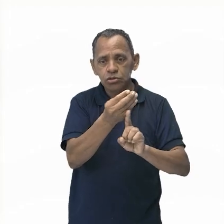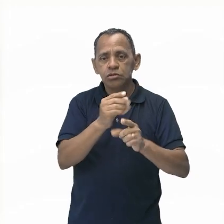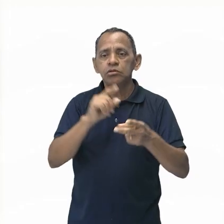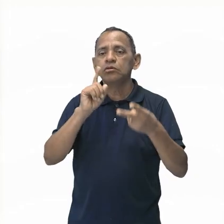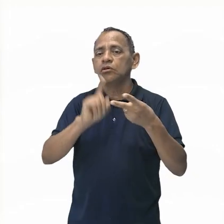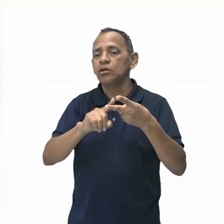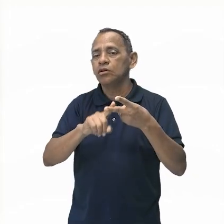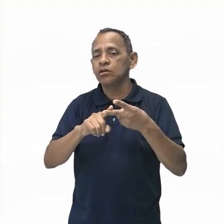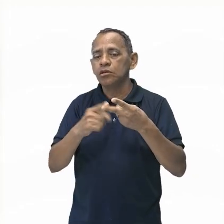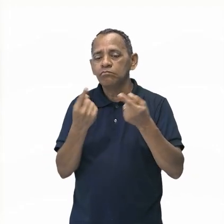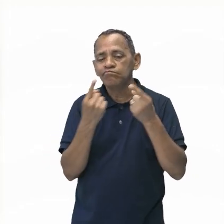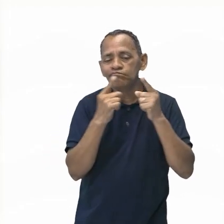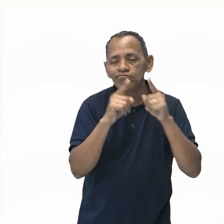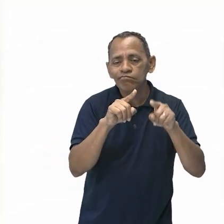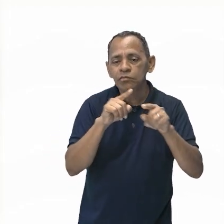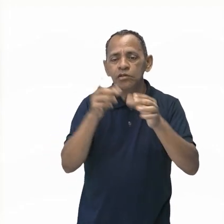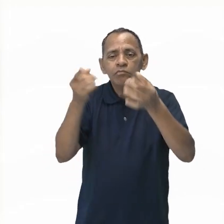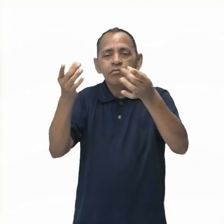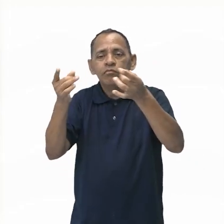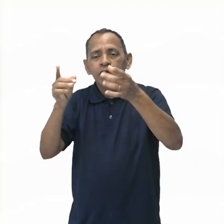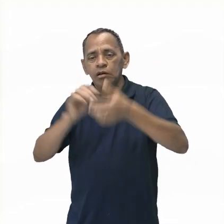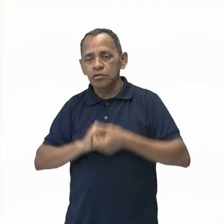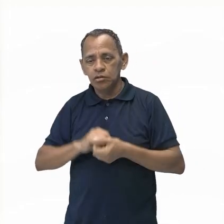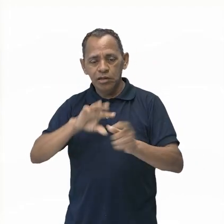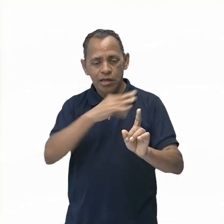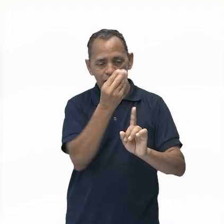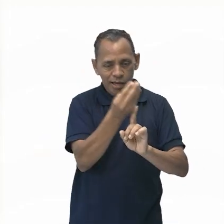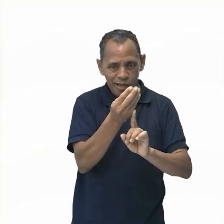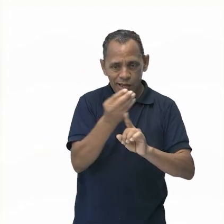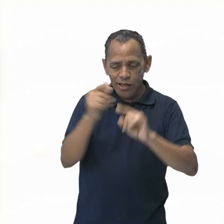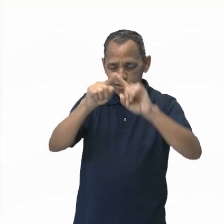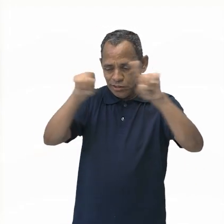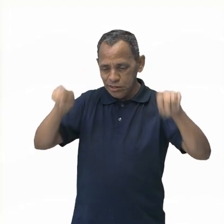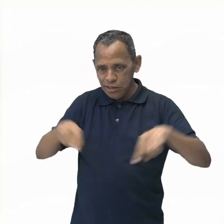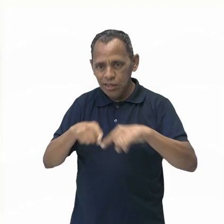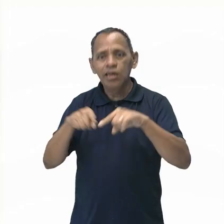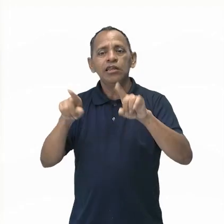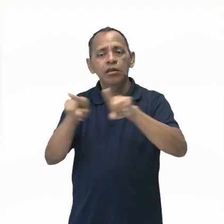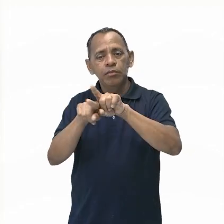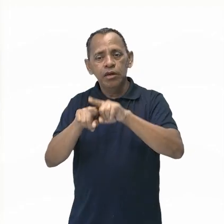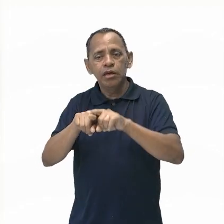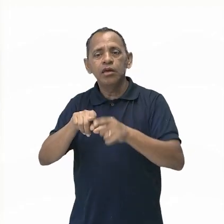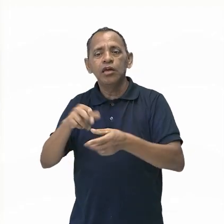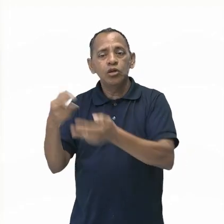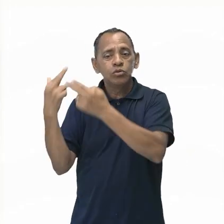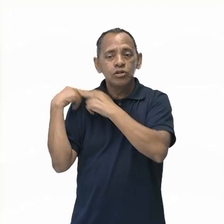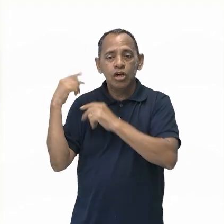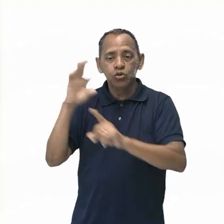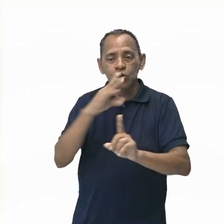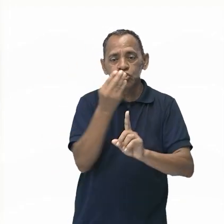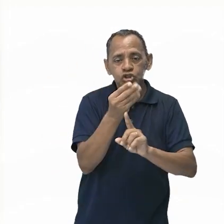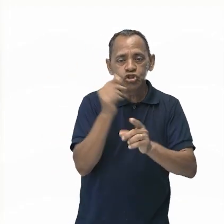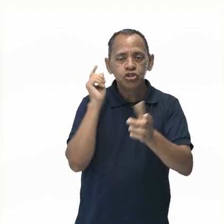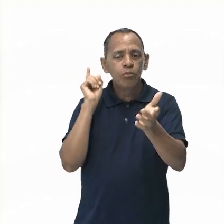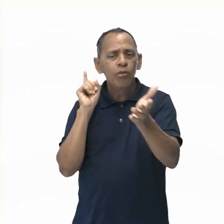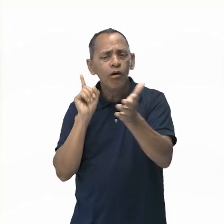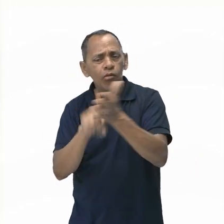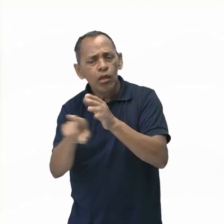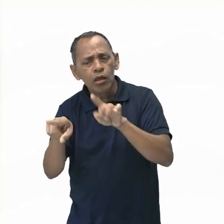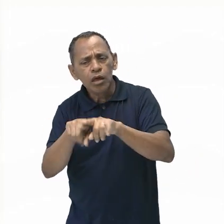desafia o mercado de arte, galeria e o papel do artista, questionando o que pode